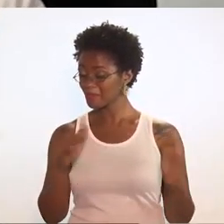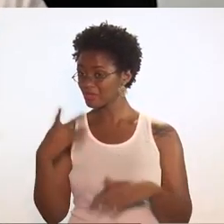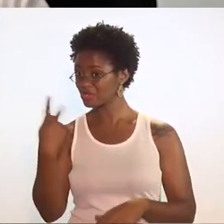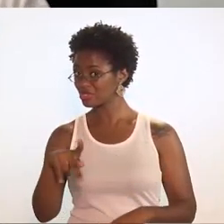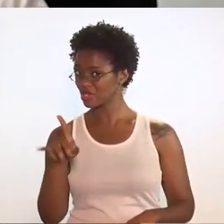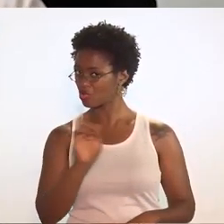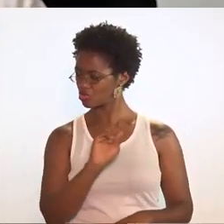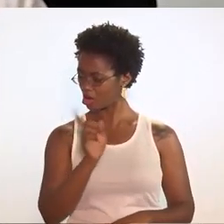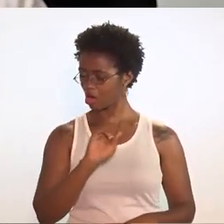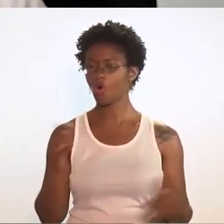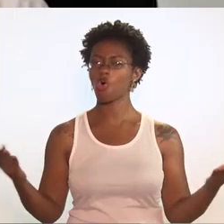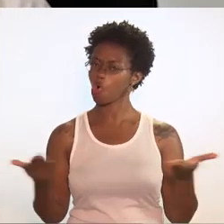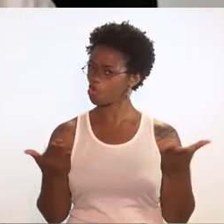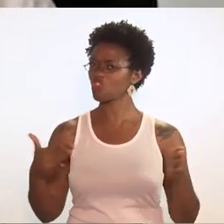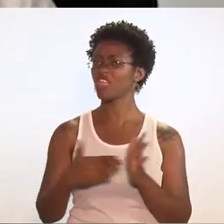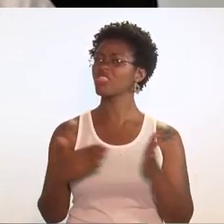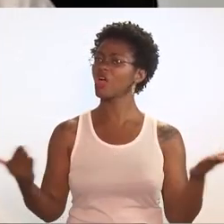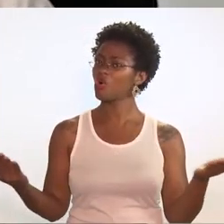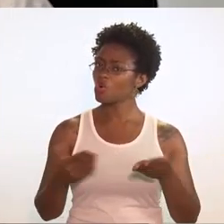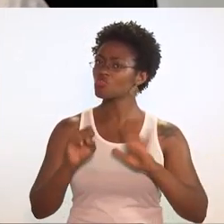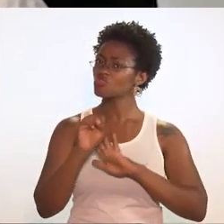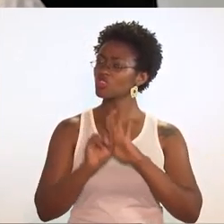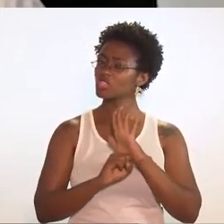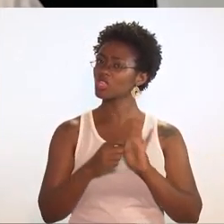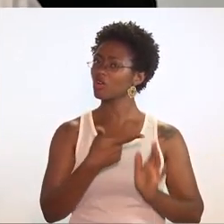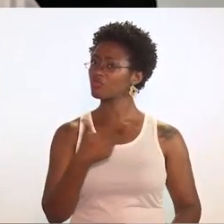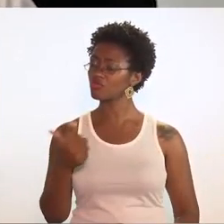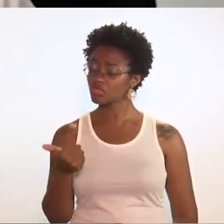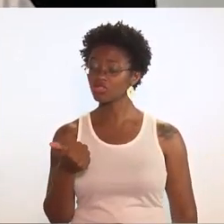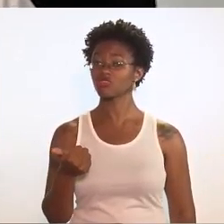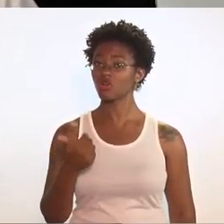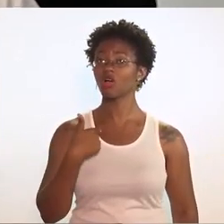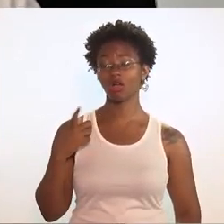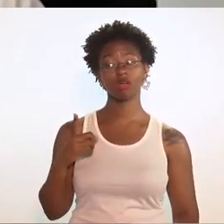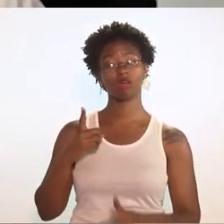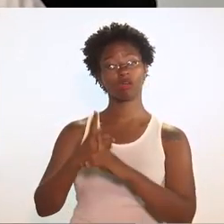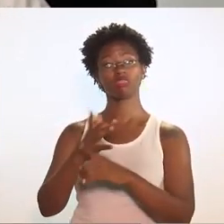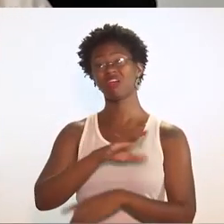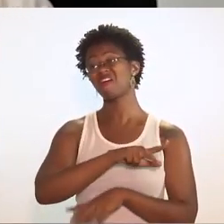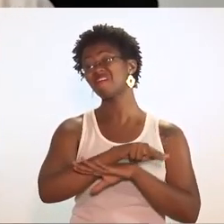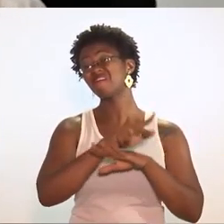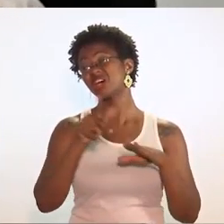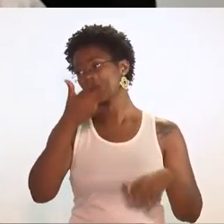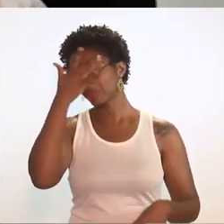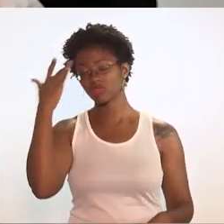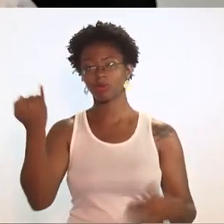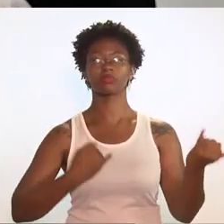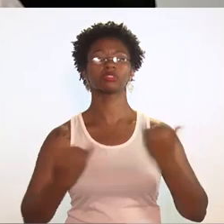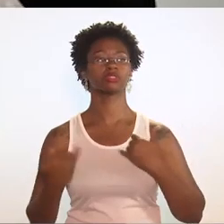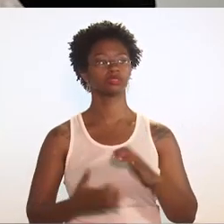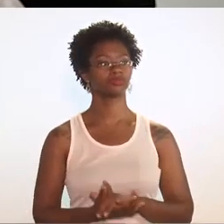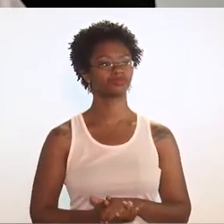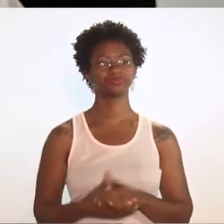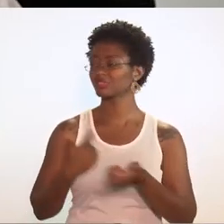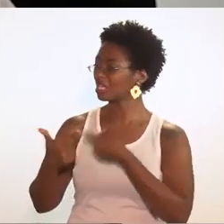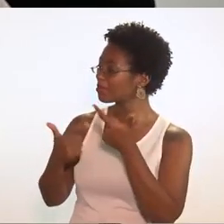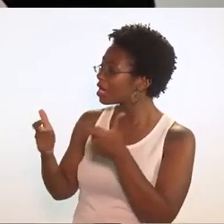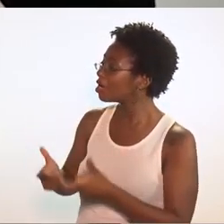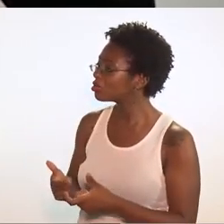não conheciam, nunca tinham ido ao Pelourinho. Não era um lugar para ser frequentado.